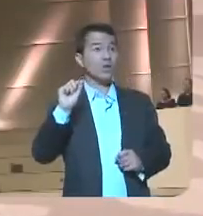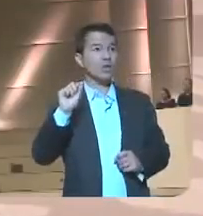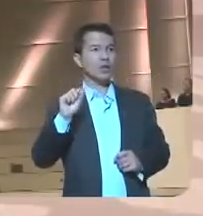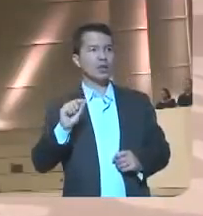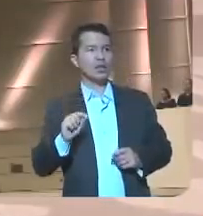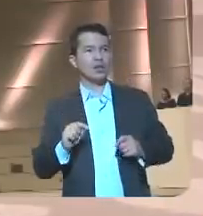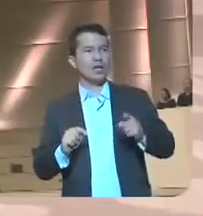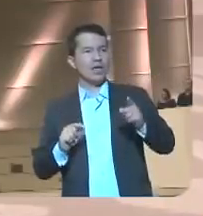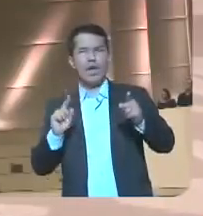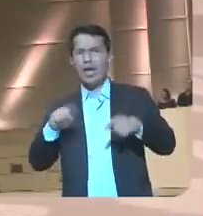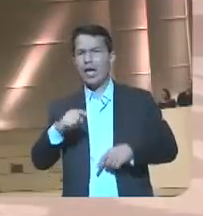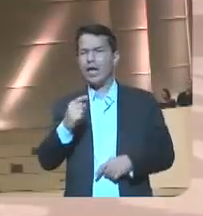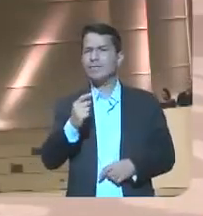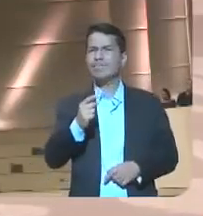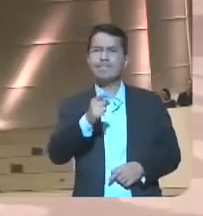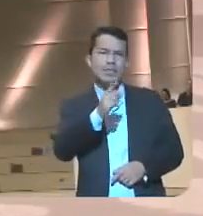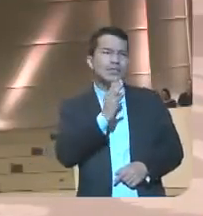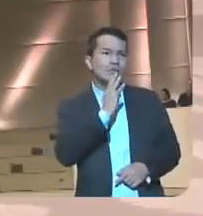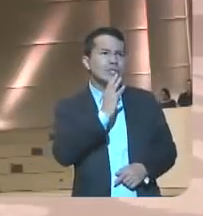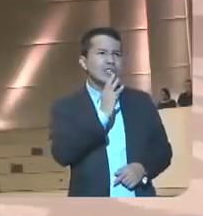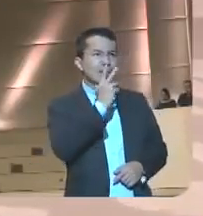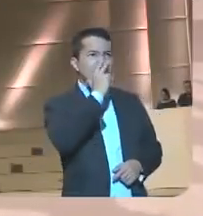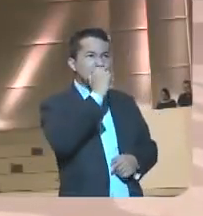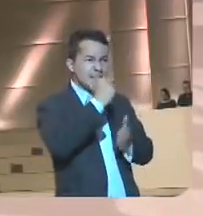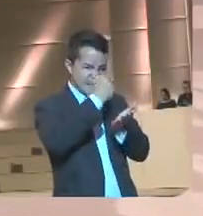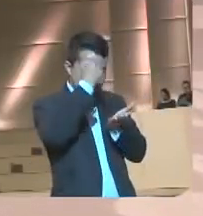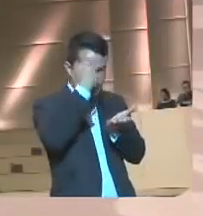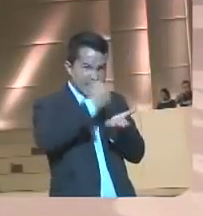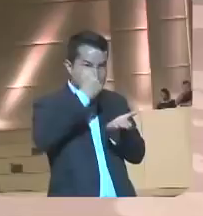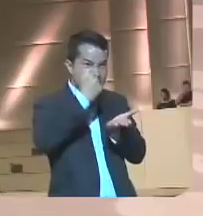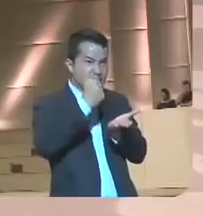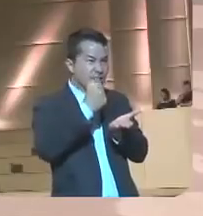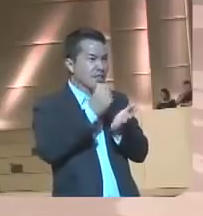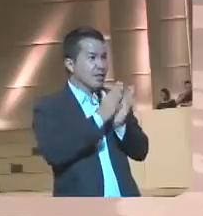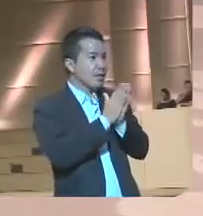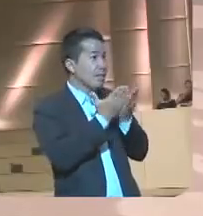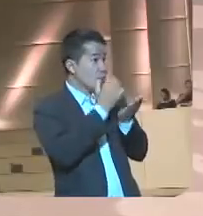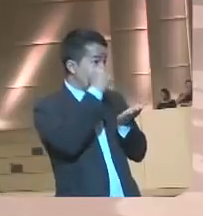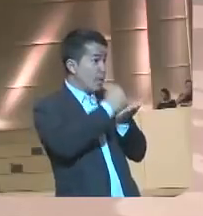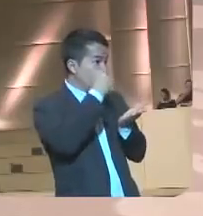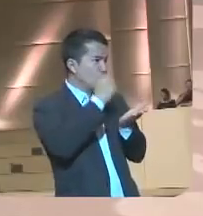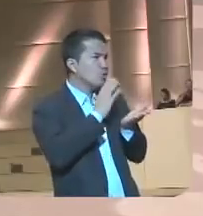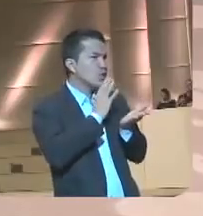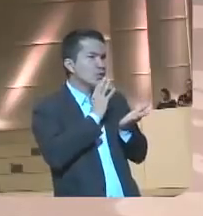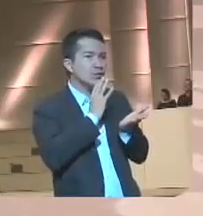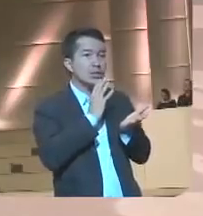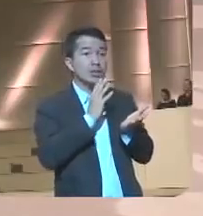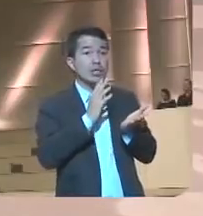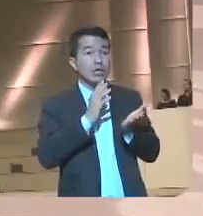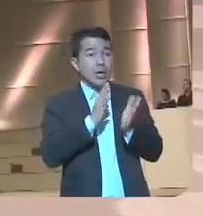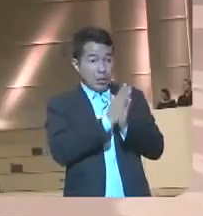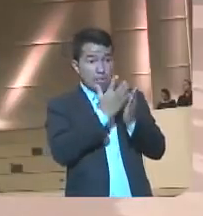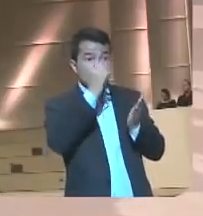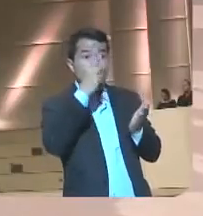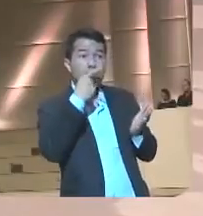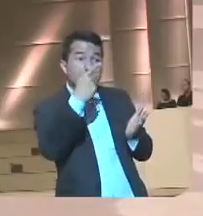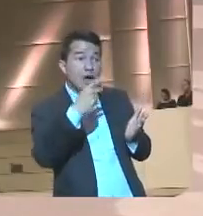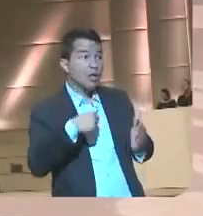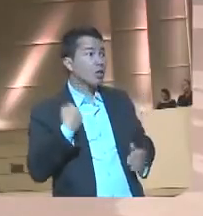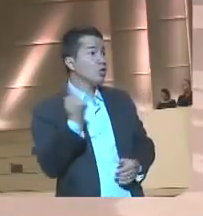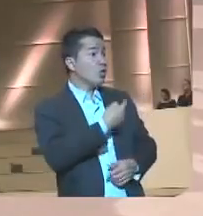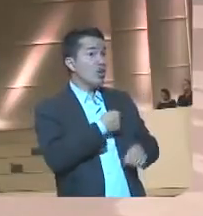selo sobre a nossa vida e isso é uma coisa tremenda porque o selo é marca de propriedade